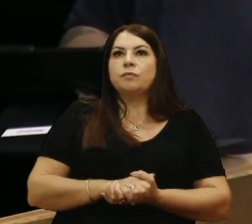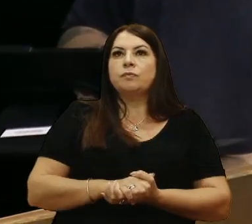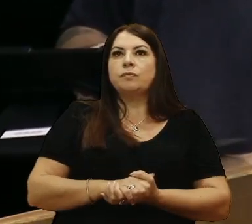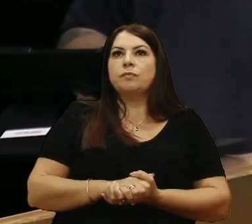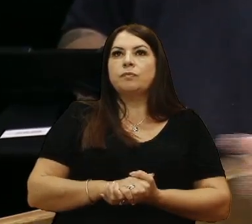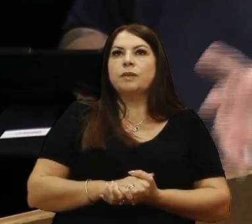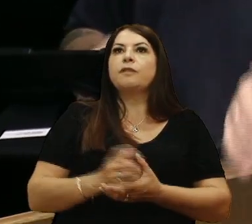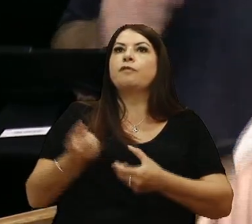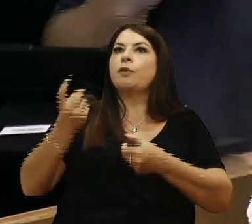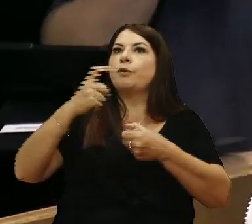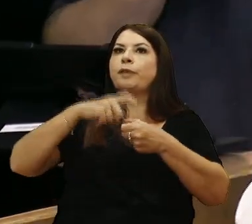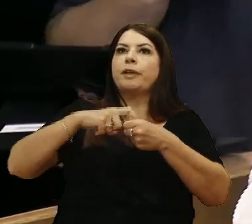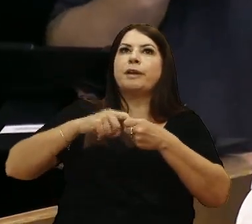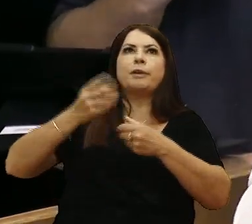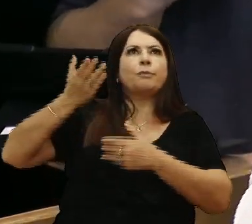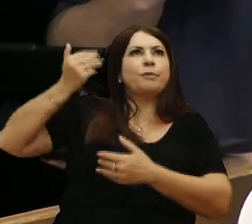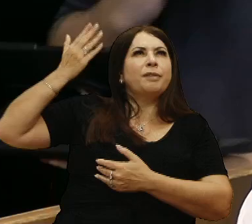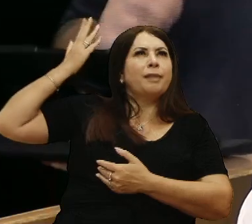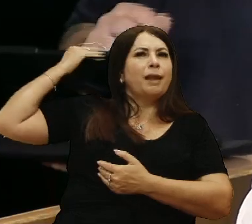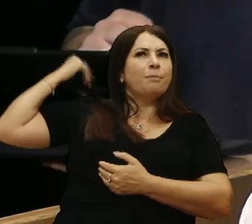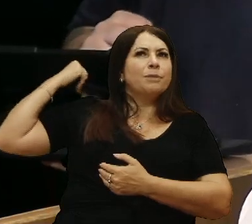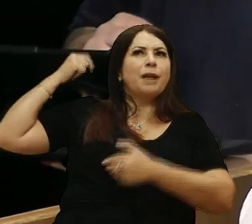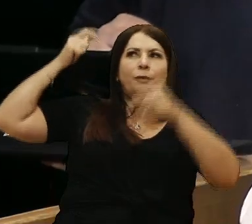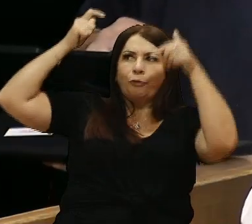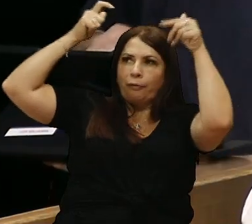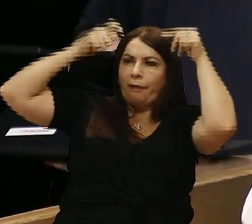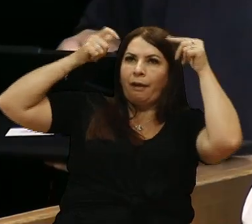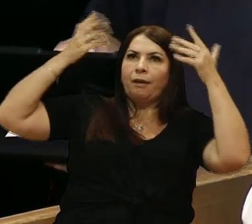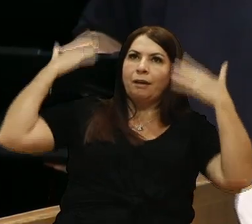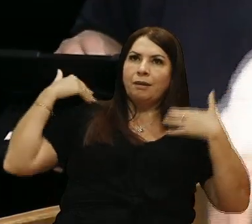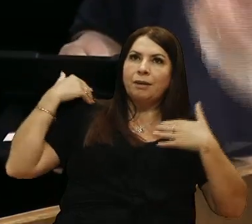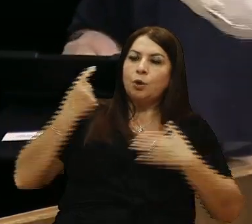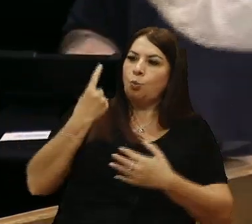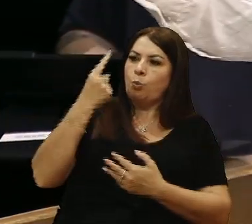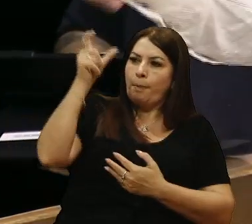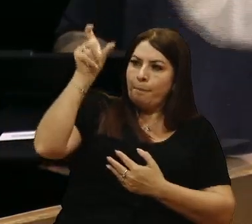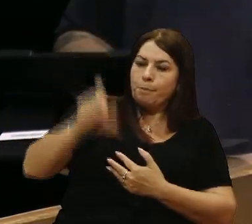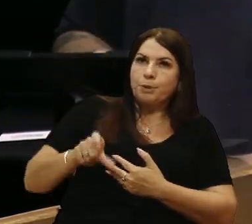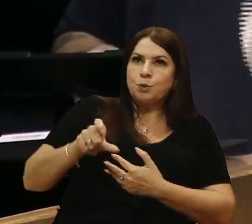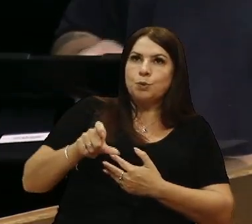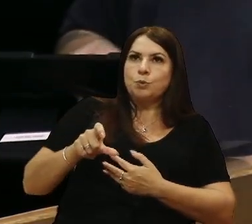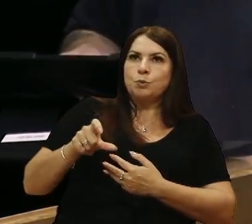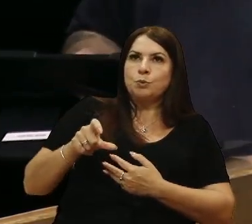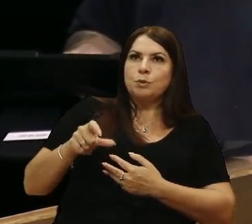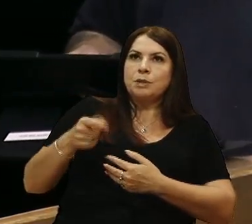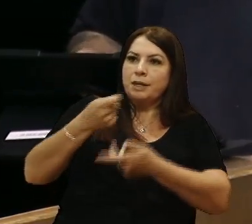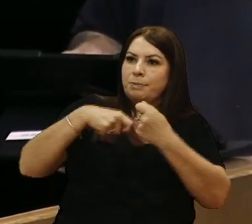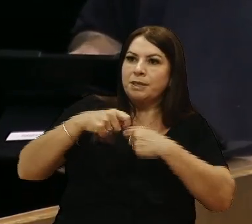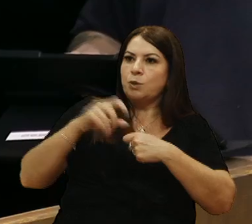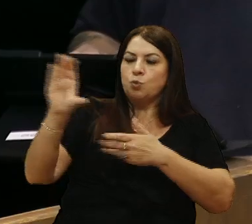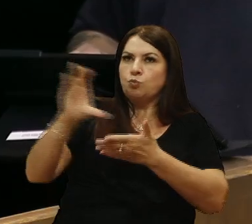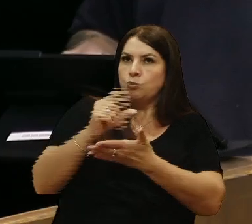Voltaremos ao tempo dos impérios em que uma pessoa regerá a integralidade das